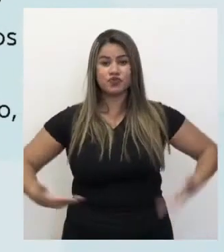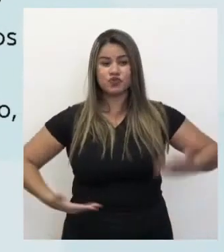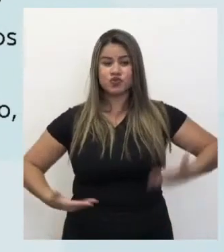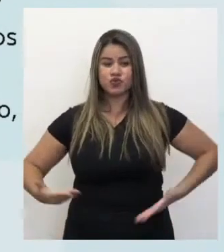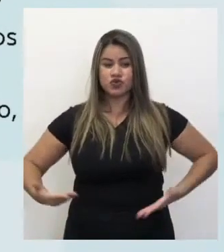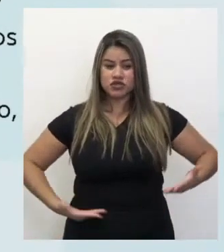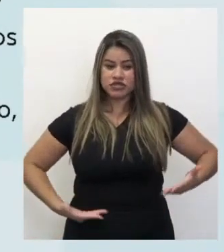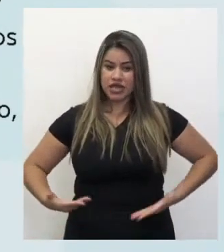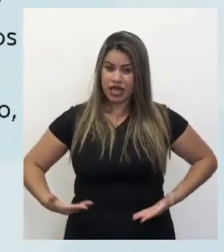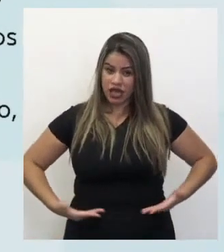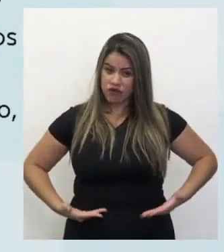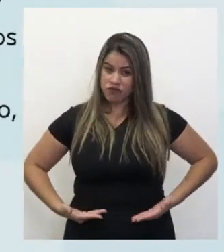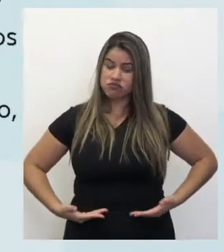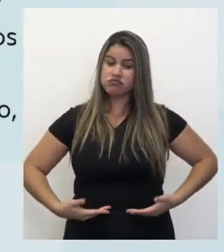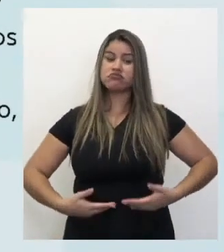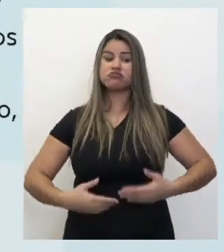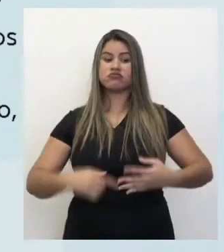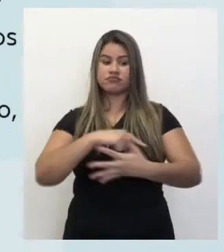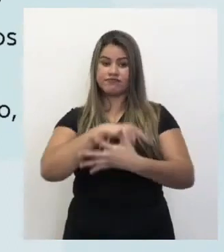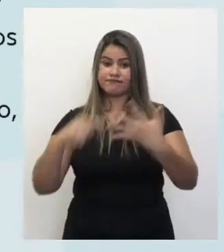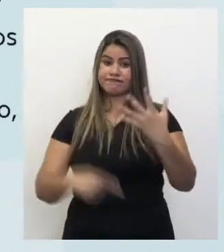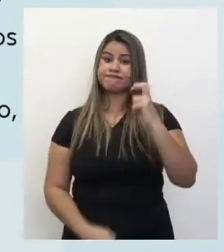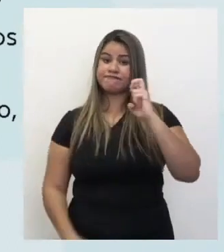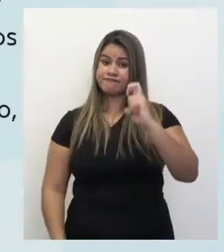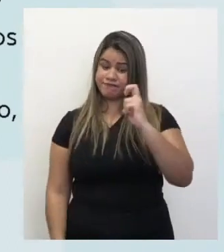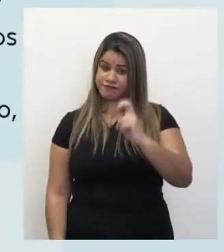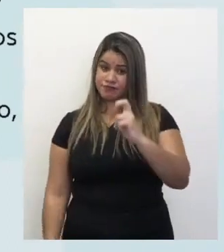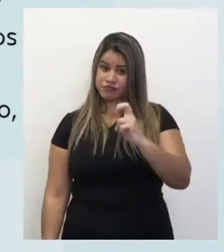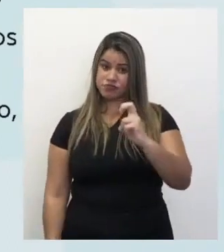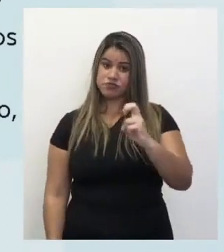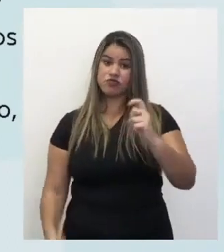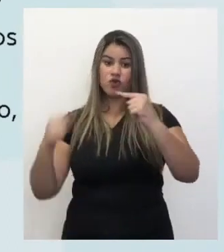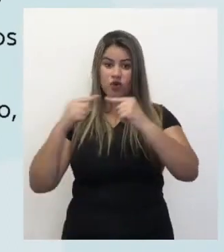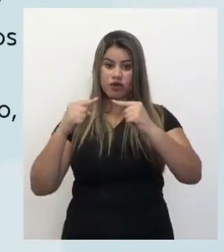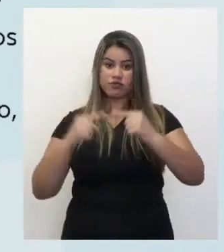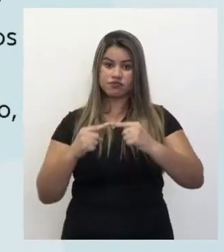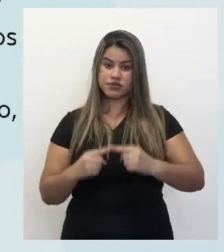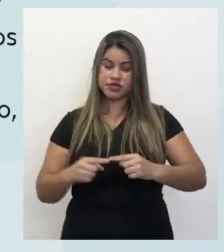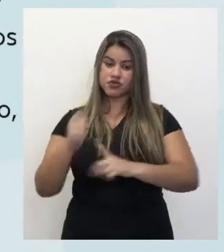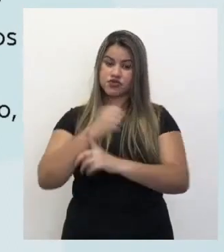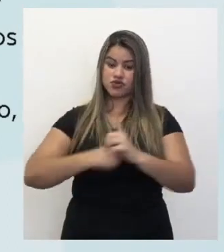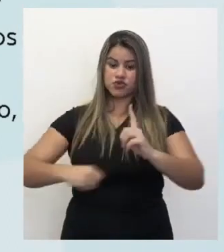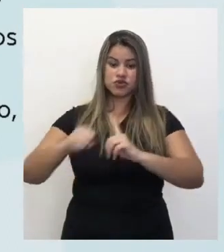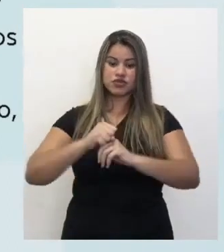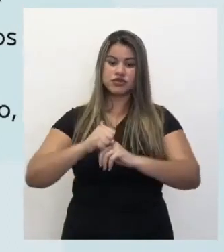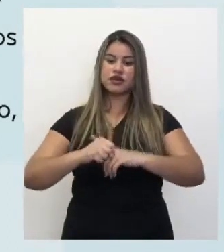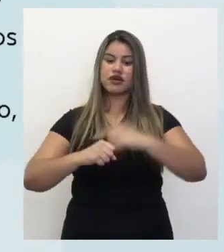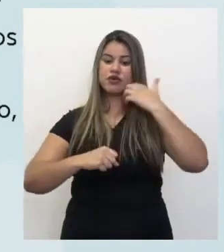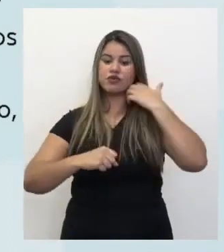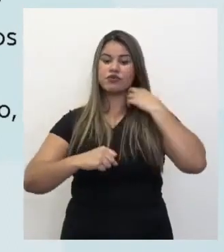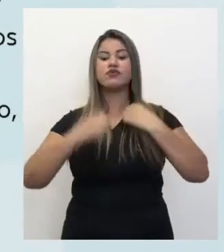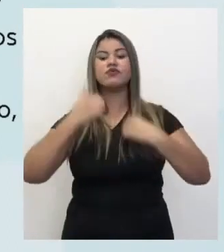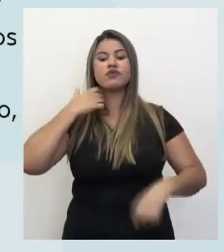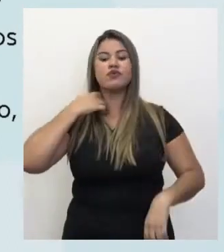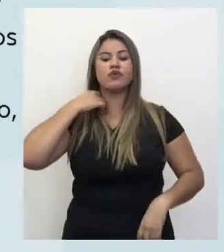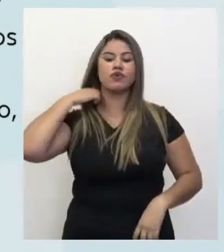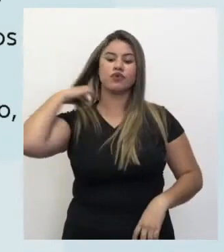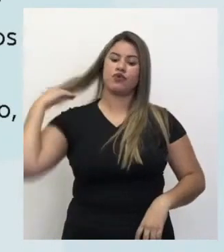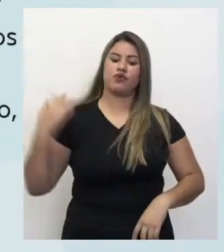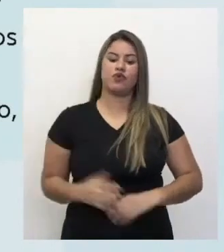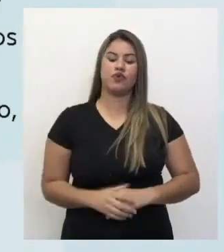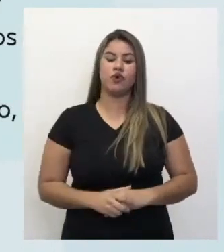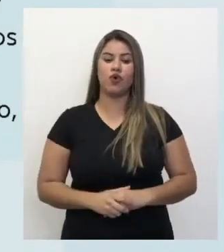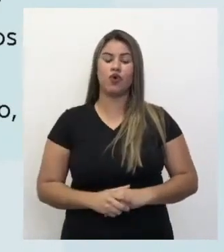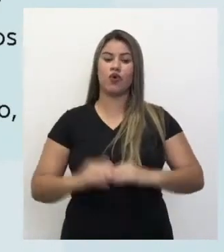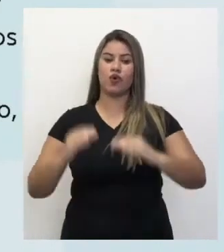no mínimo, essas 5 obrigações para cumprir perante toda a sociedade, os grupos que estão acima dele, os